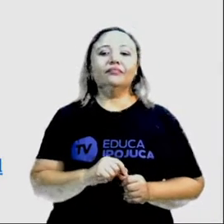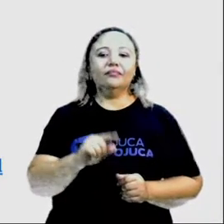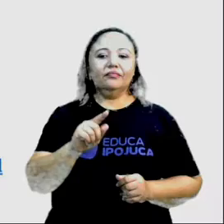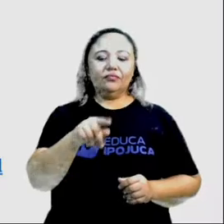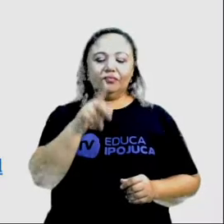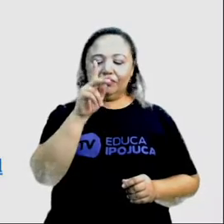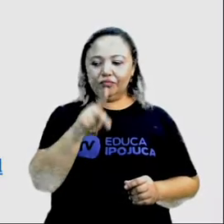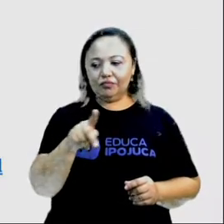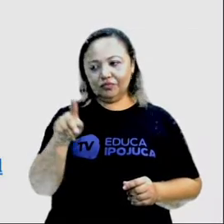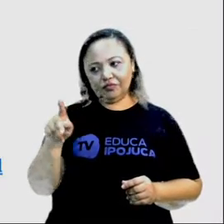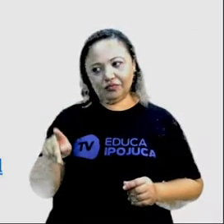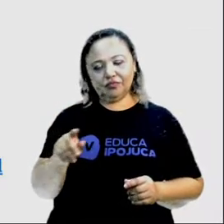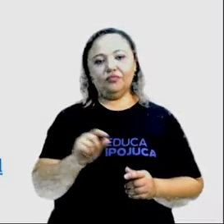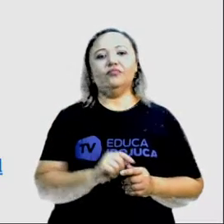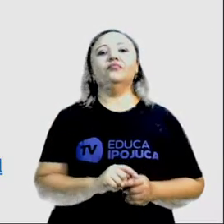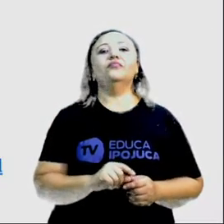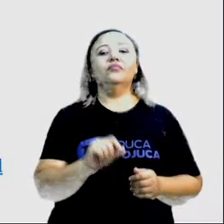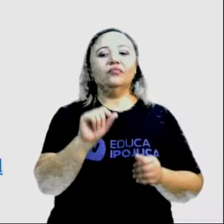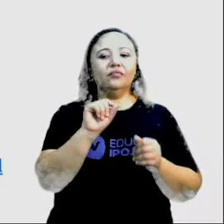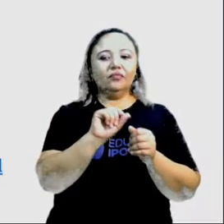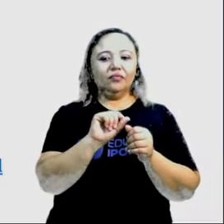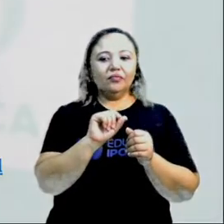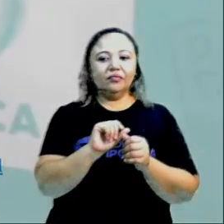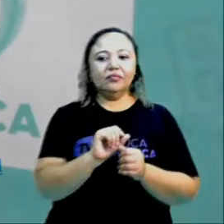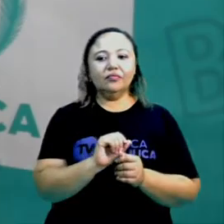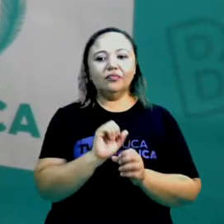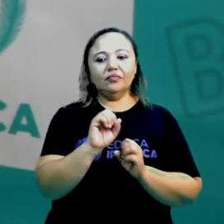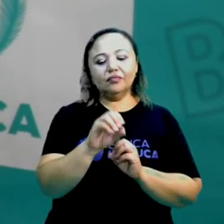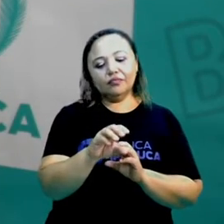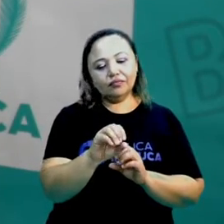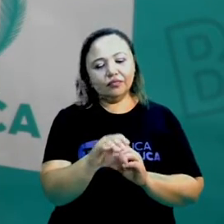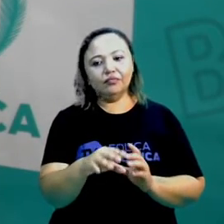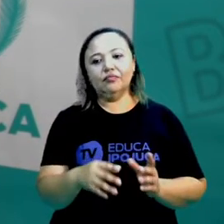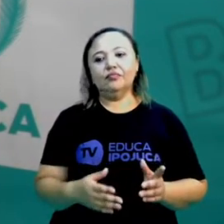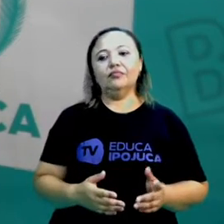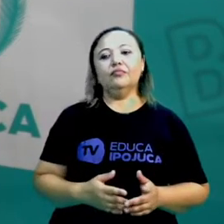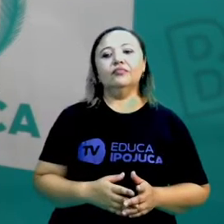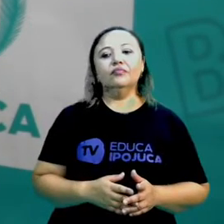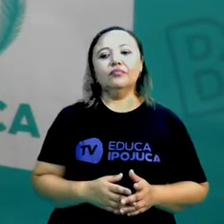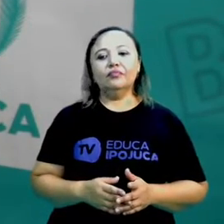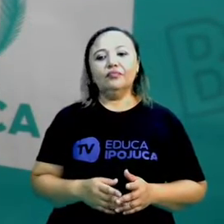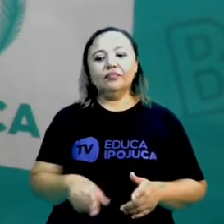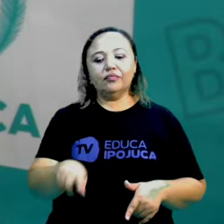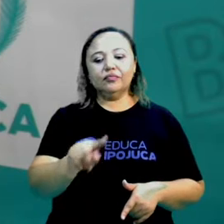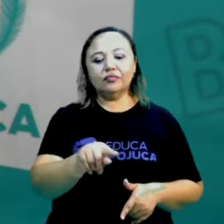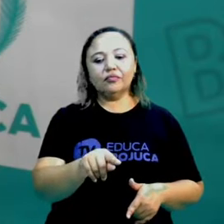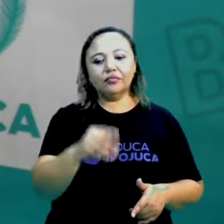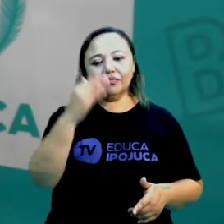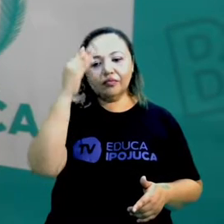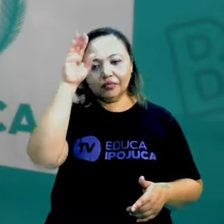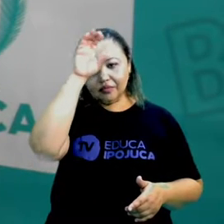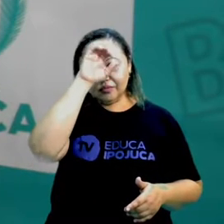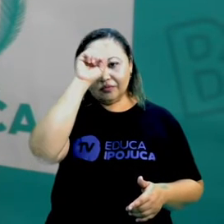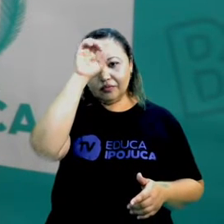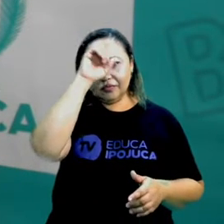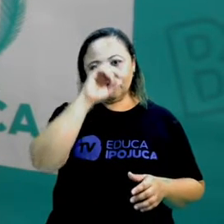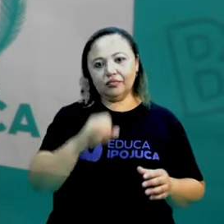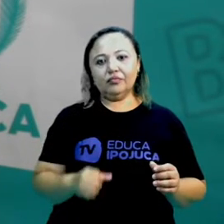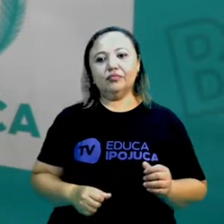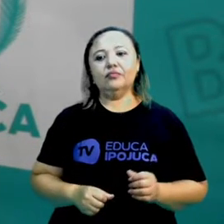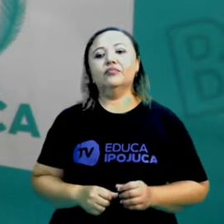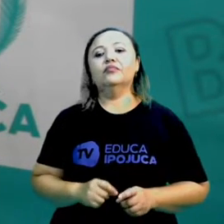nossos professores utilizam para dar, para nos conduzir a ter a ideia